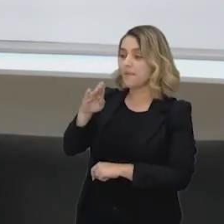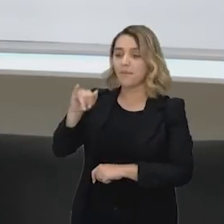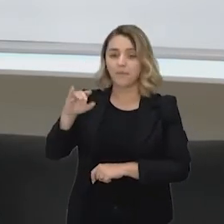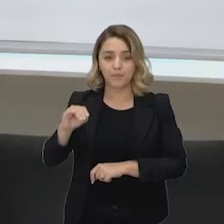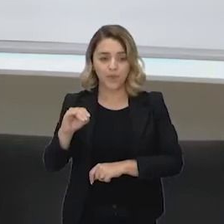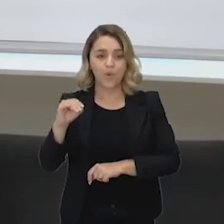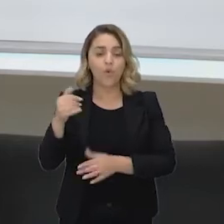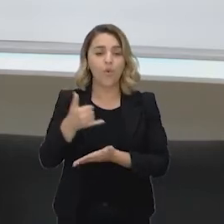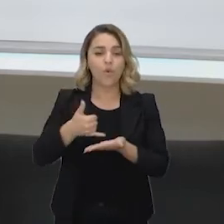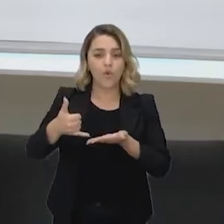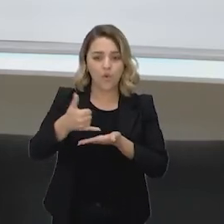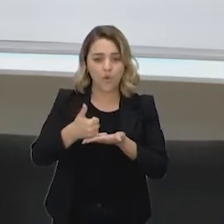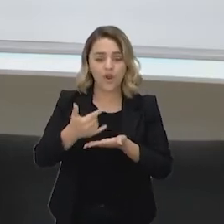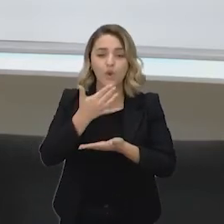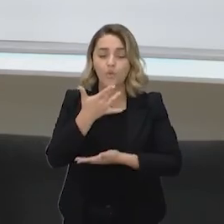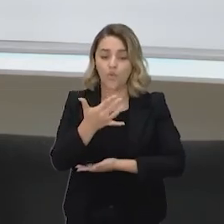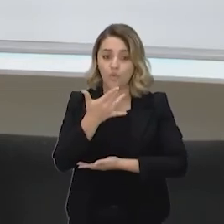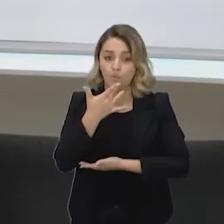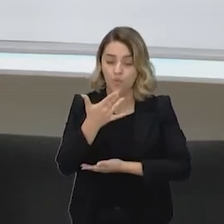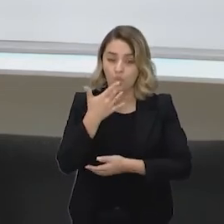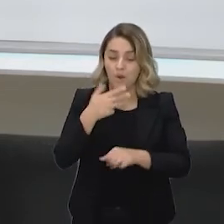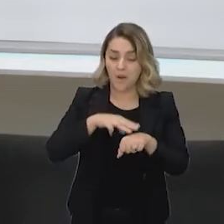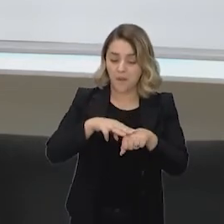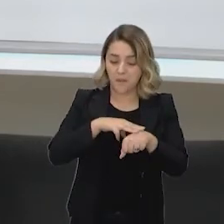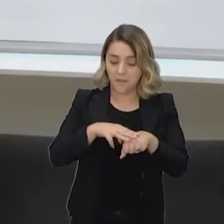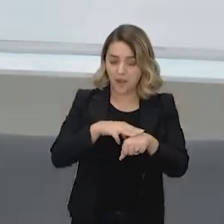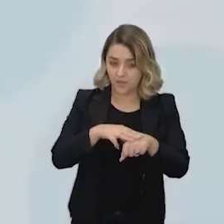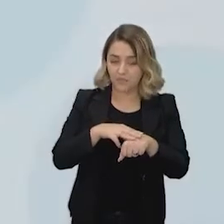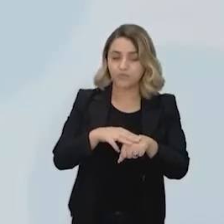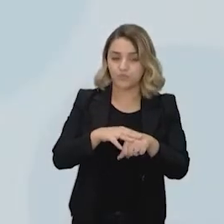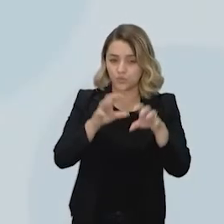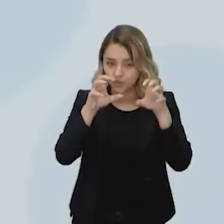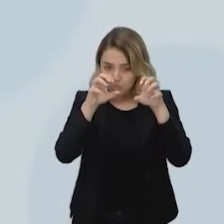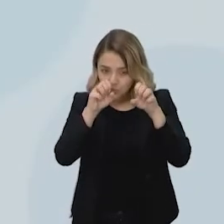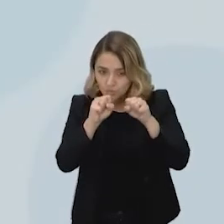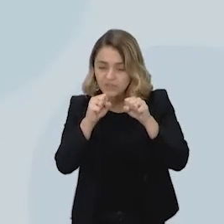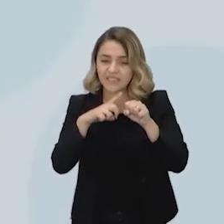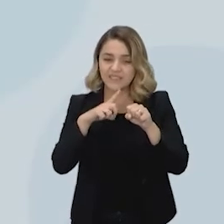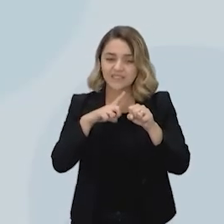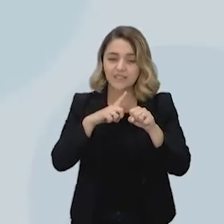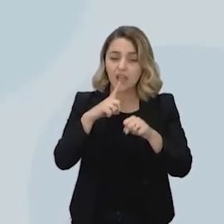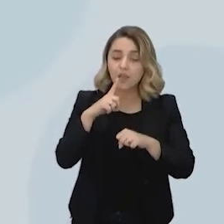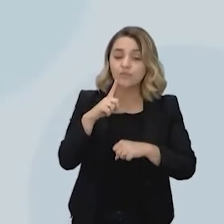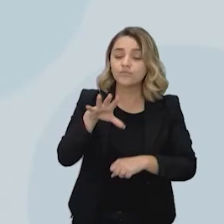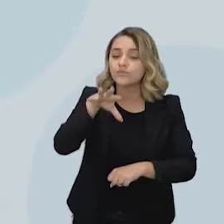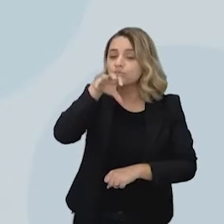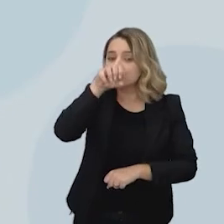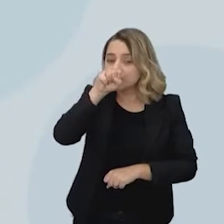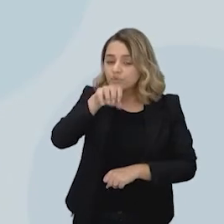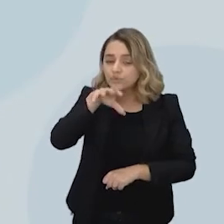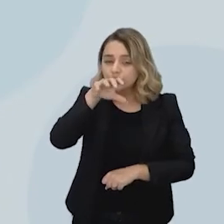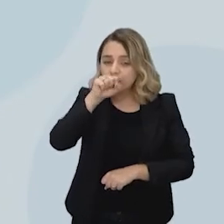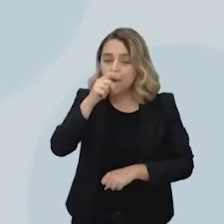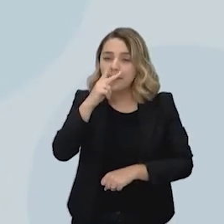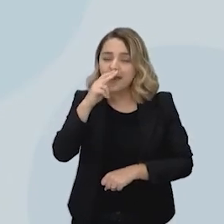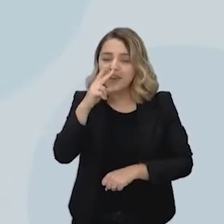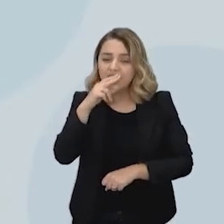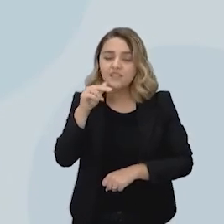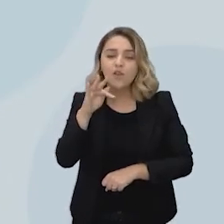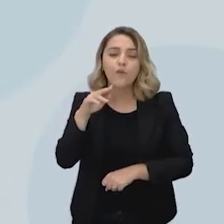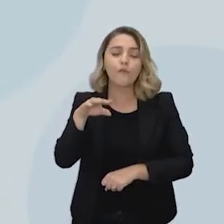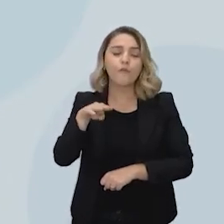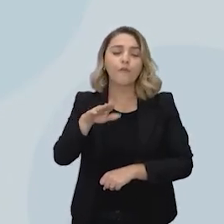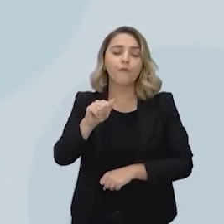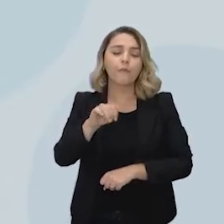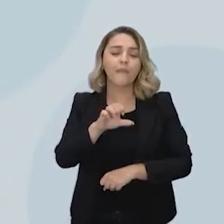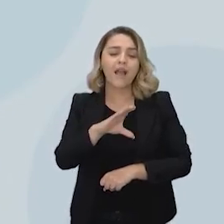marrom escura. Ele tem um odor assim de fumaça, né, parecido também com o odor do carvão vegetal, e ele é um produto